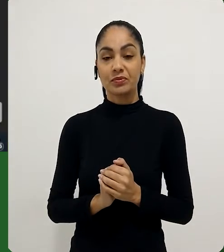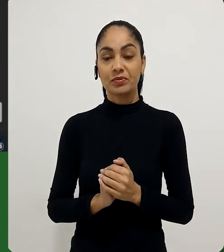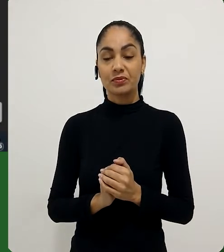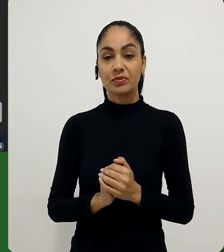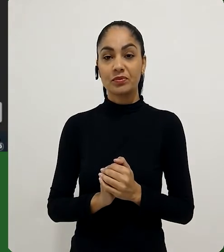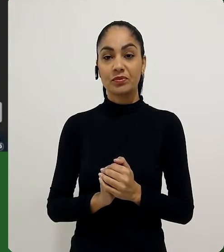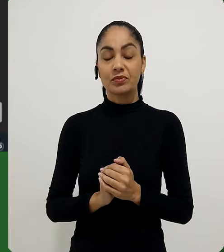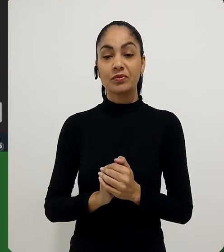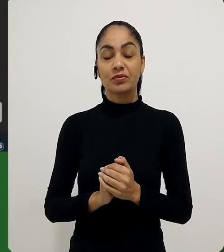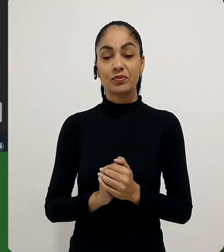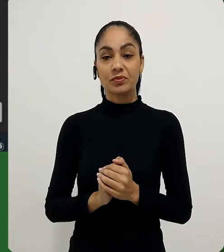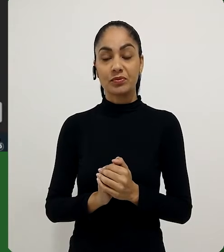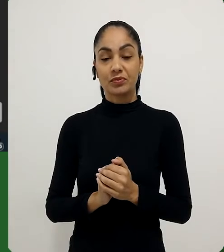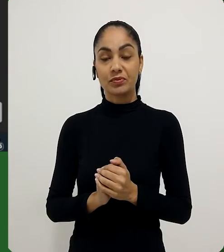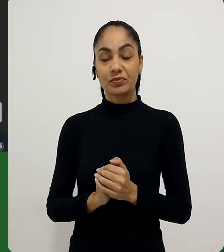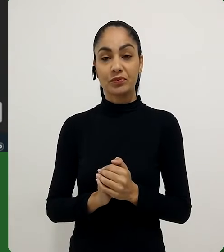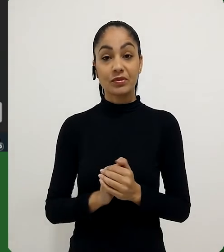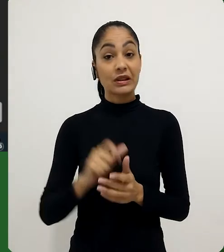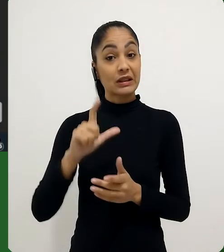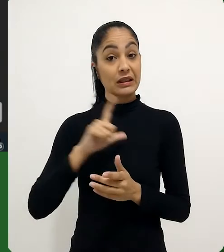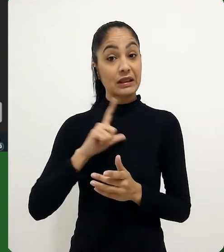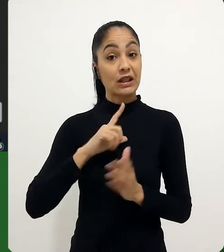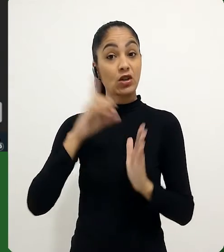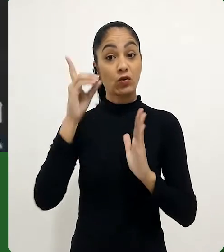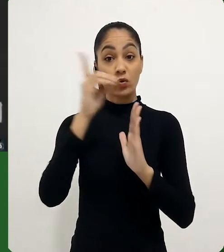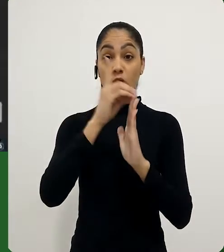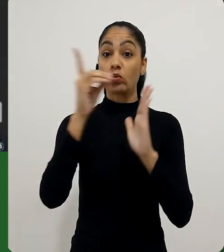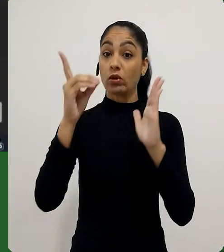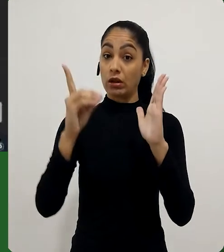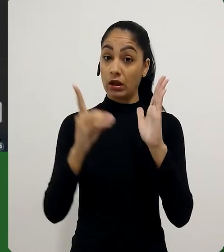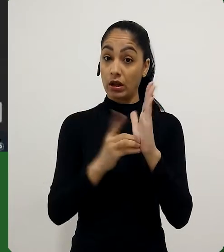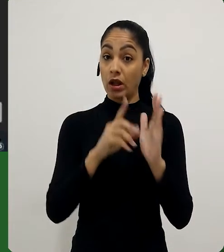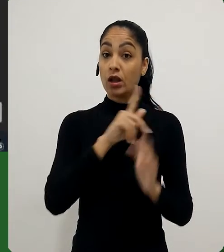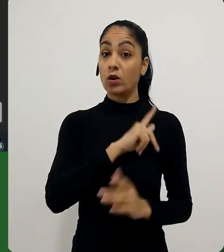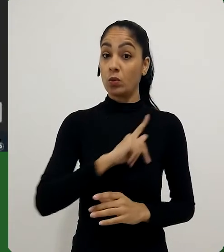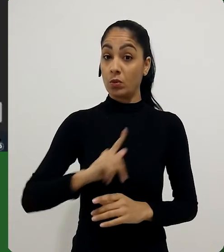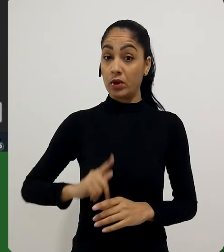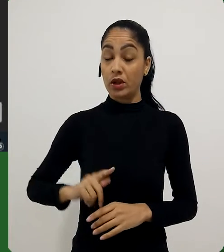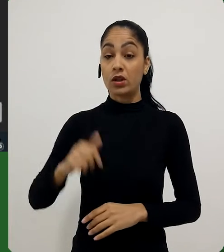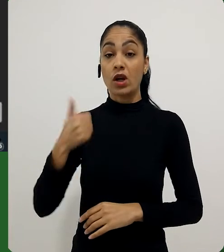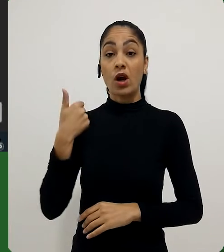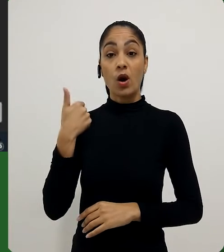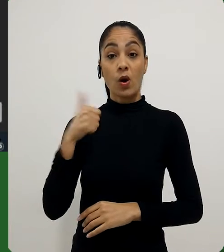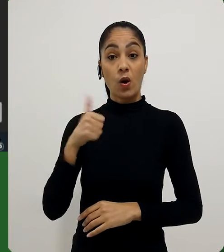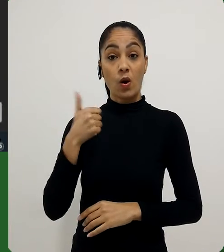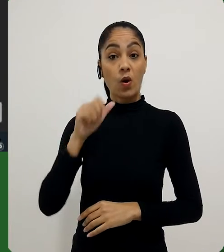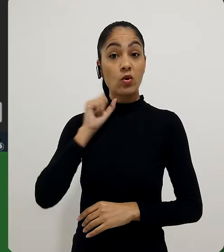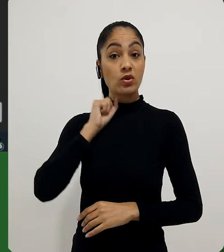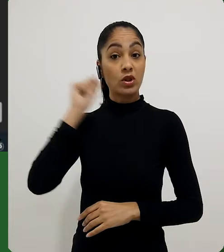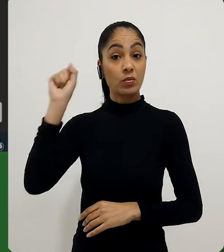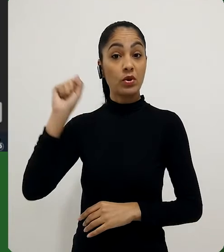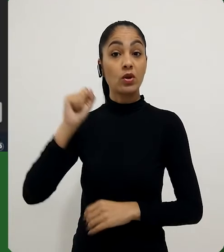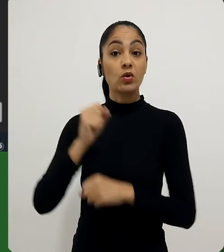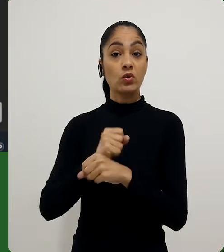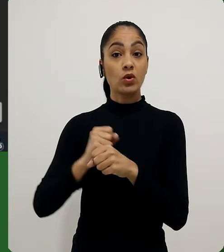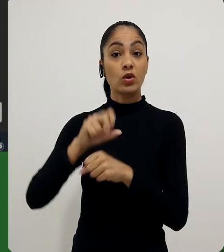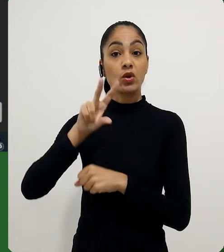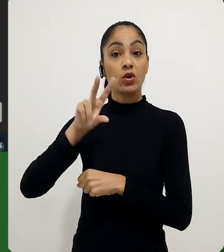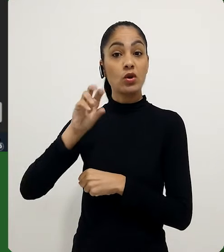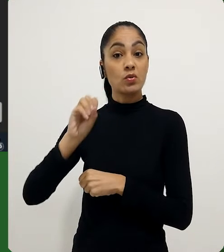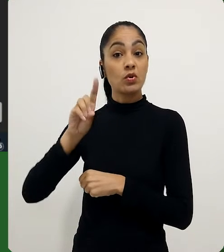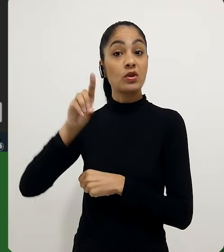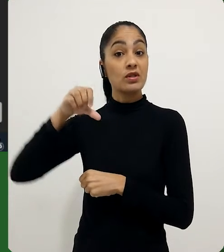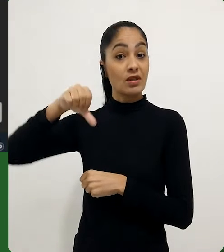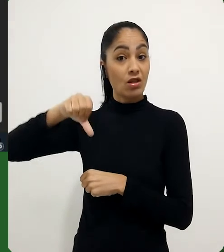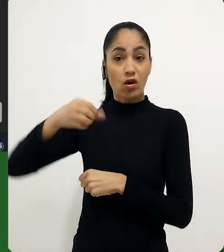eliminados, né? Vamos colocar aqui, por um decreto presidencial datado de 11 de